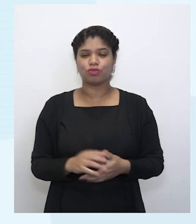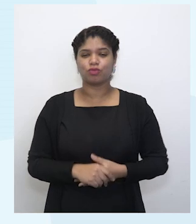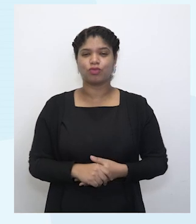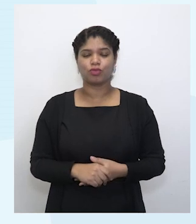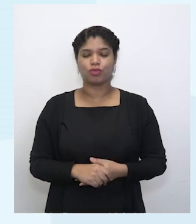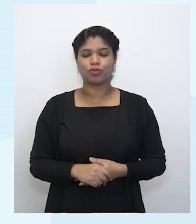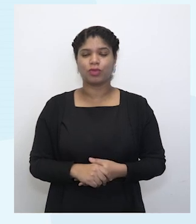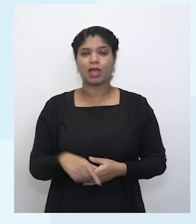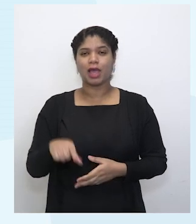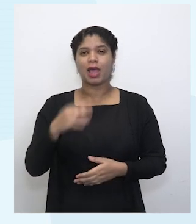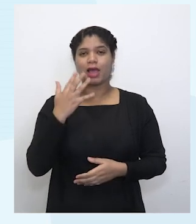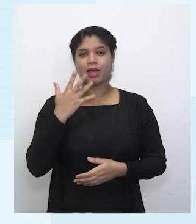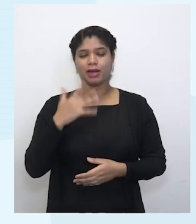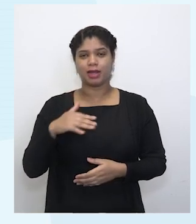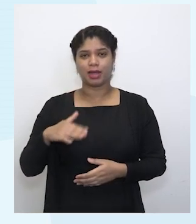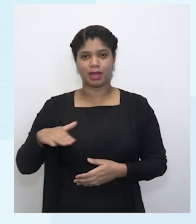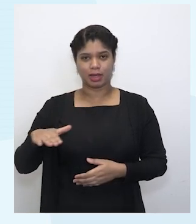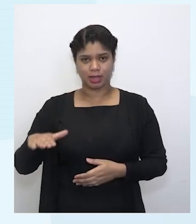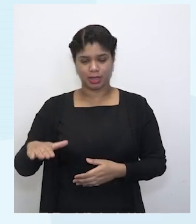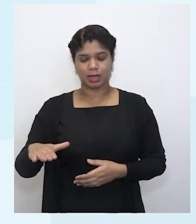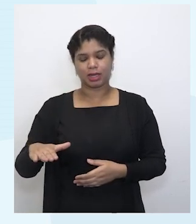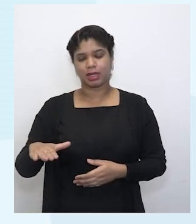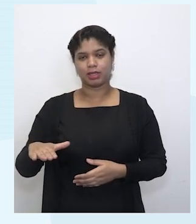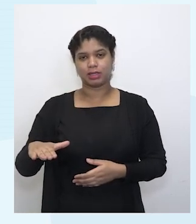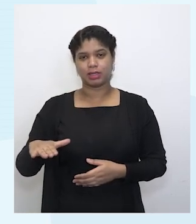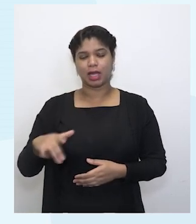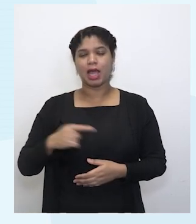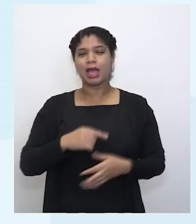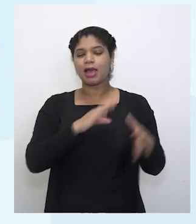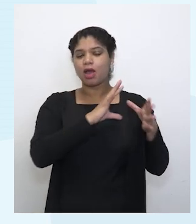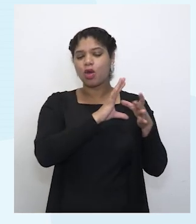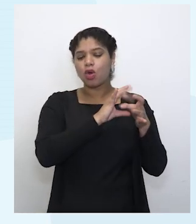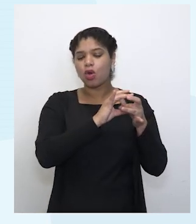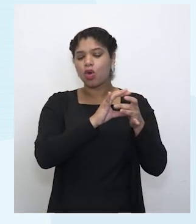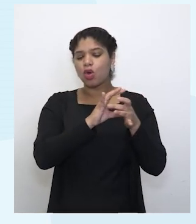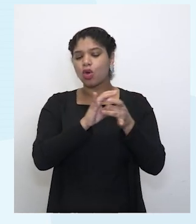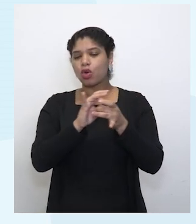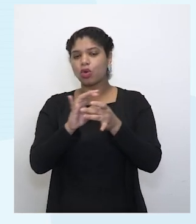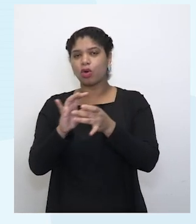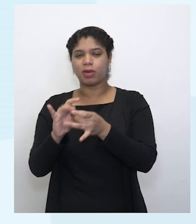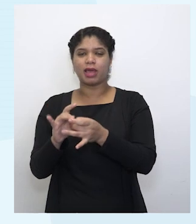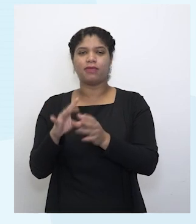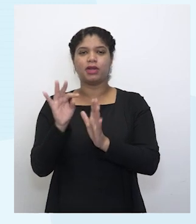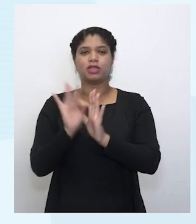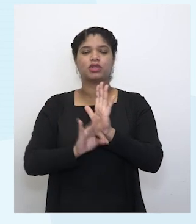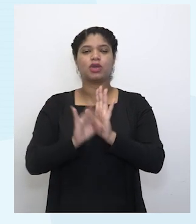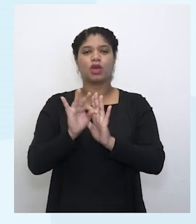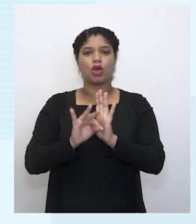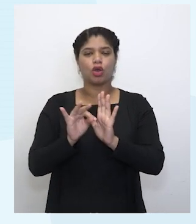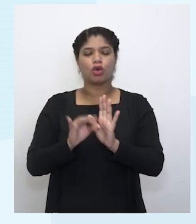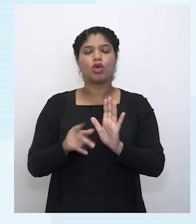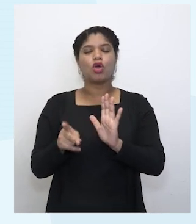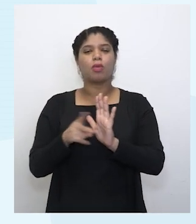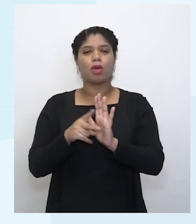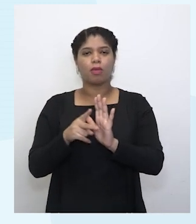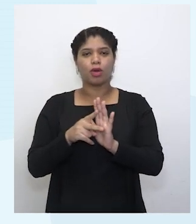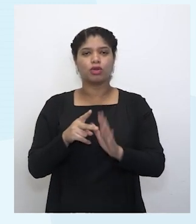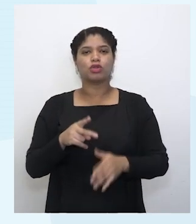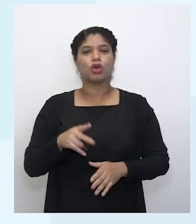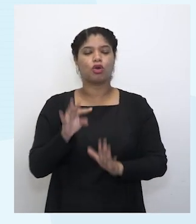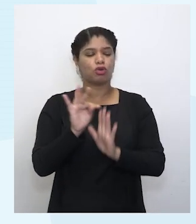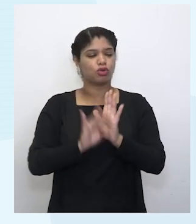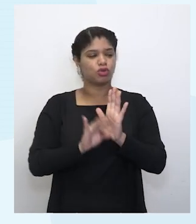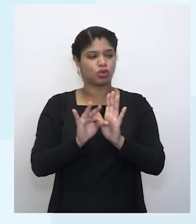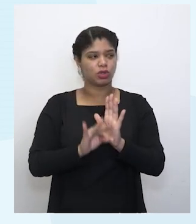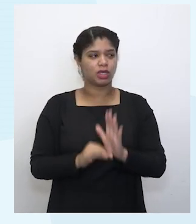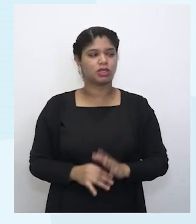a criança está garantindo a coesão e a coerência do texto, né? Existe coesão e coerência naquilo que a